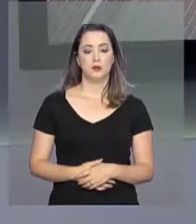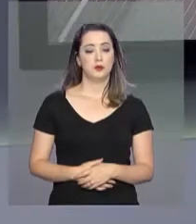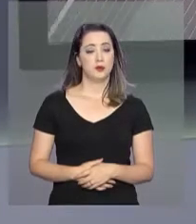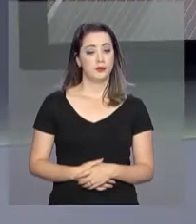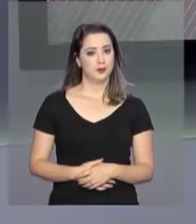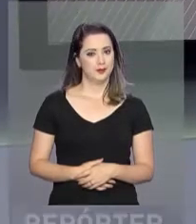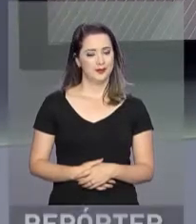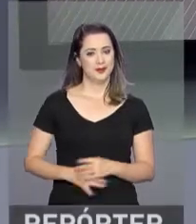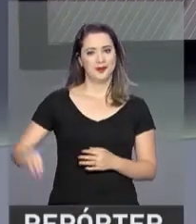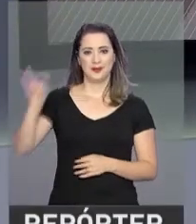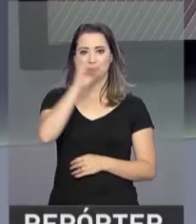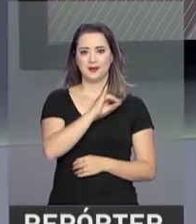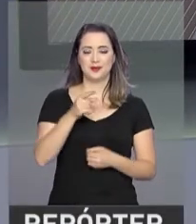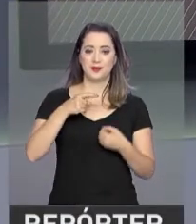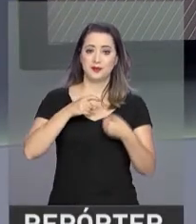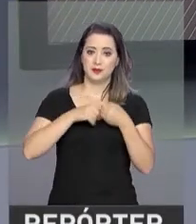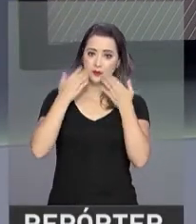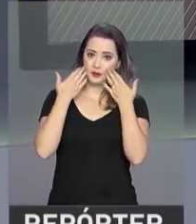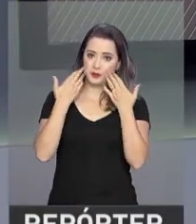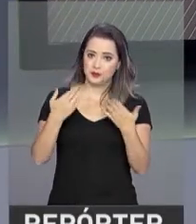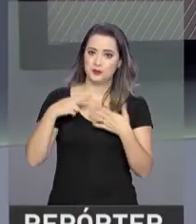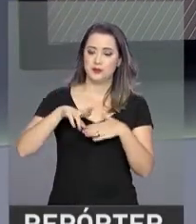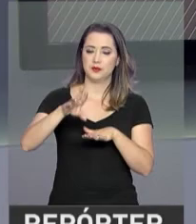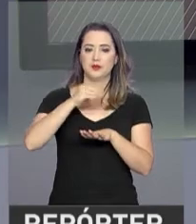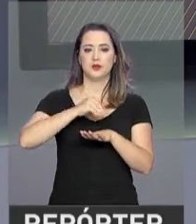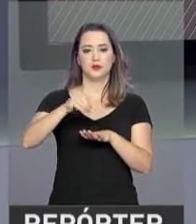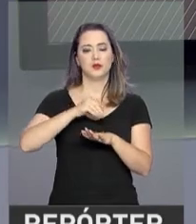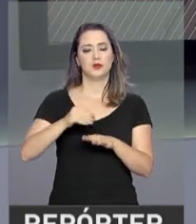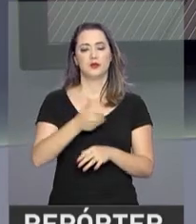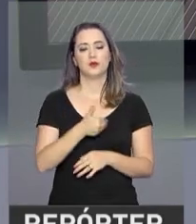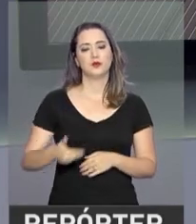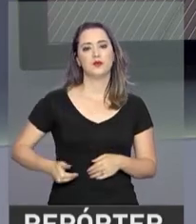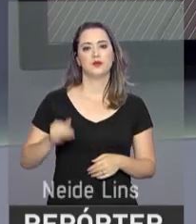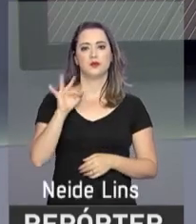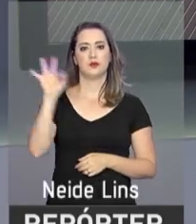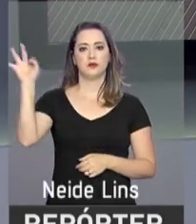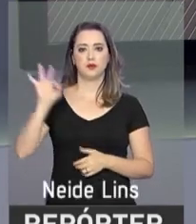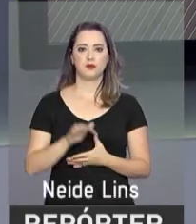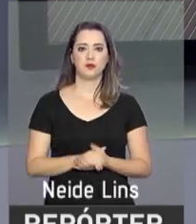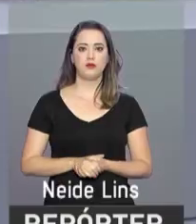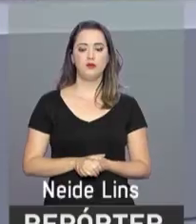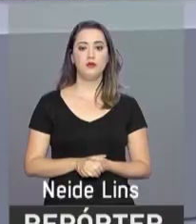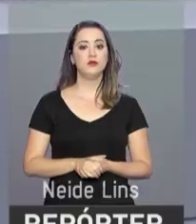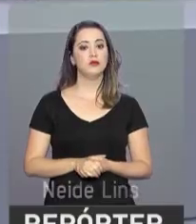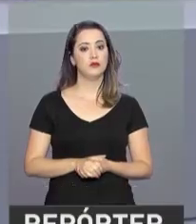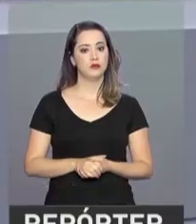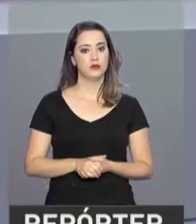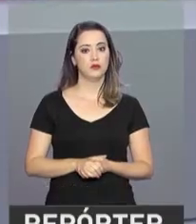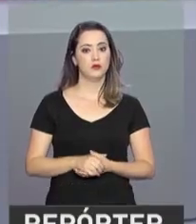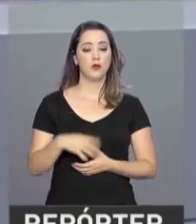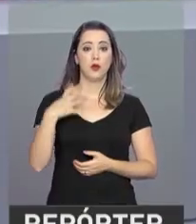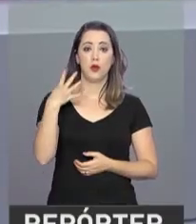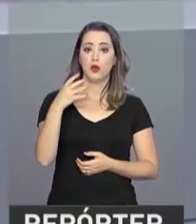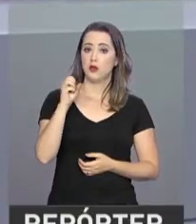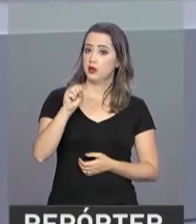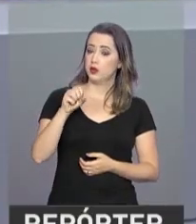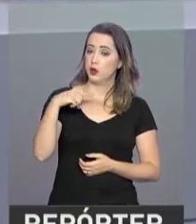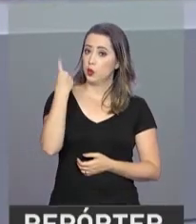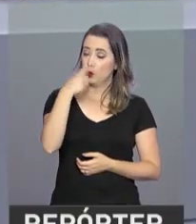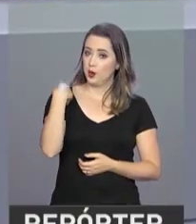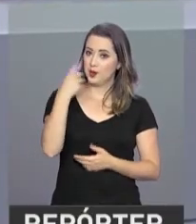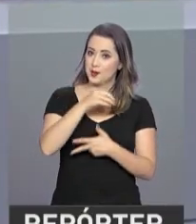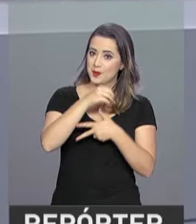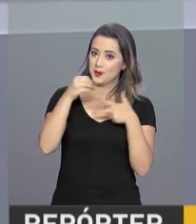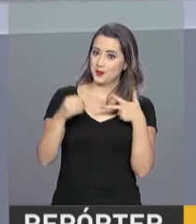lá estamos de volta com o repórter nbr e as notícias do governo federal em 48 horas o